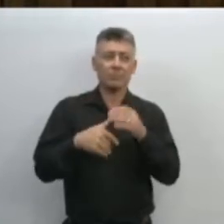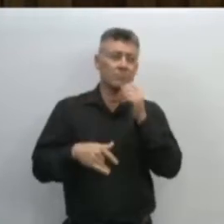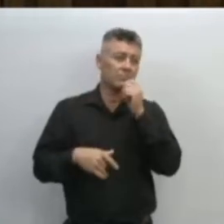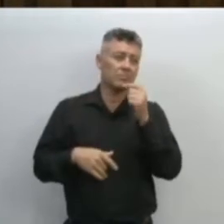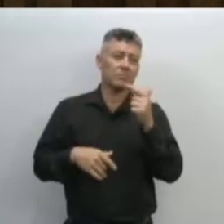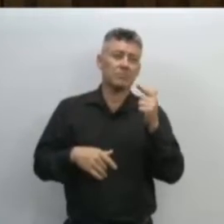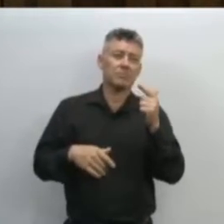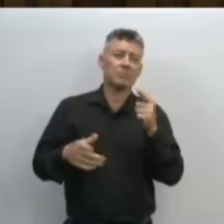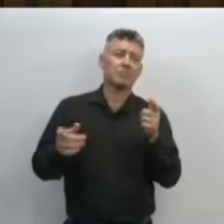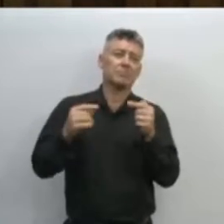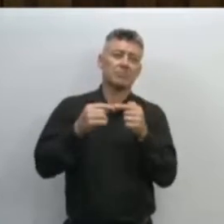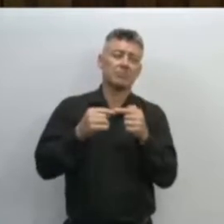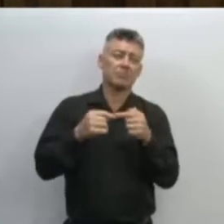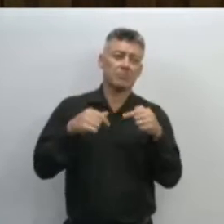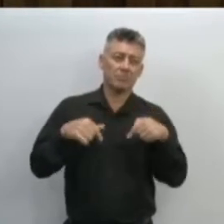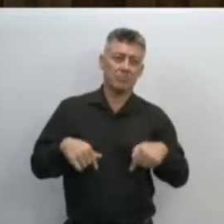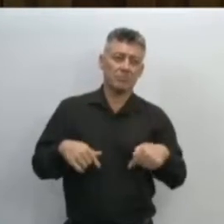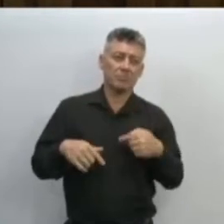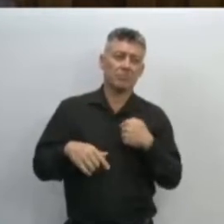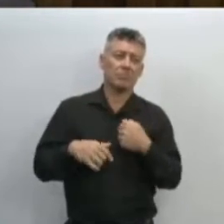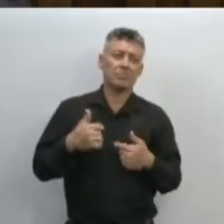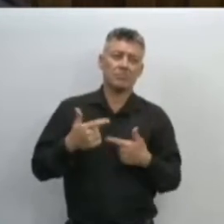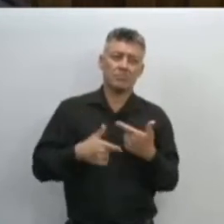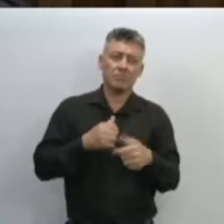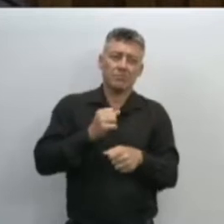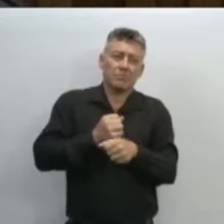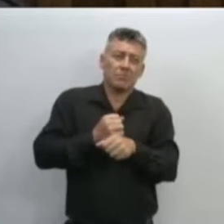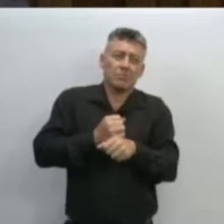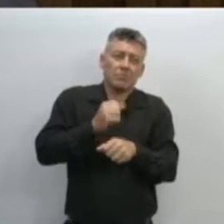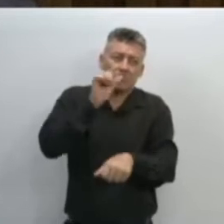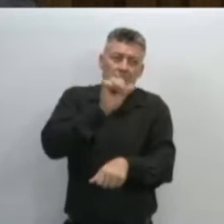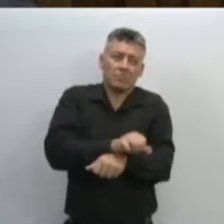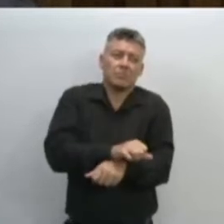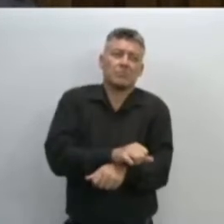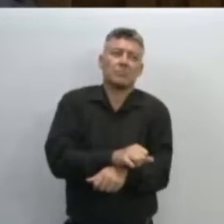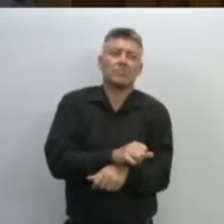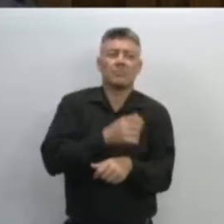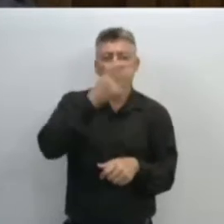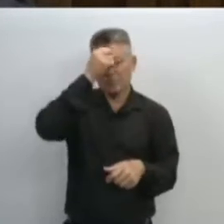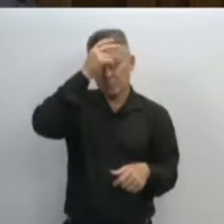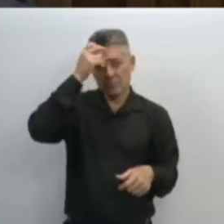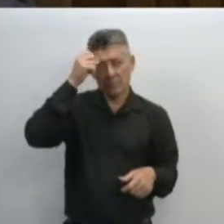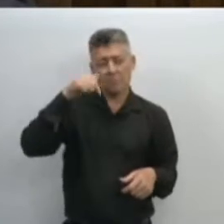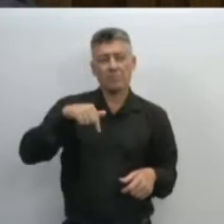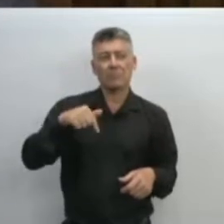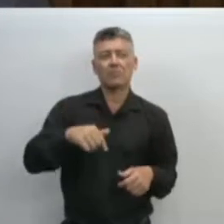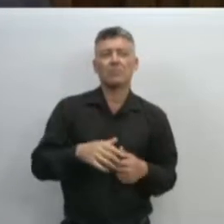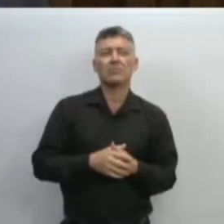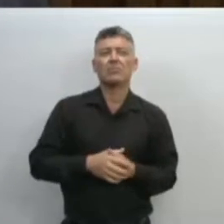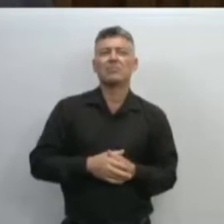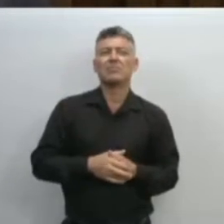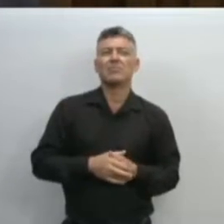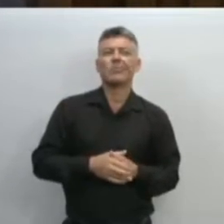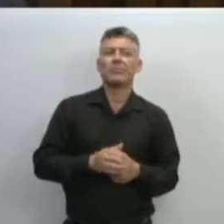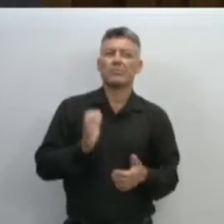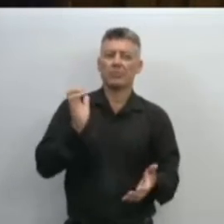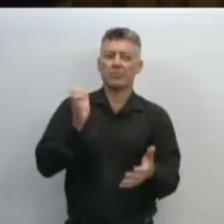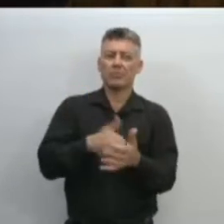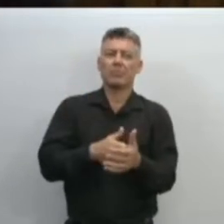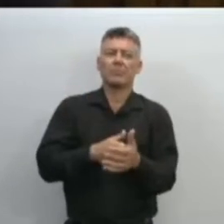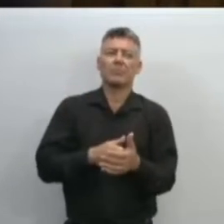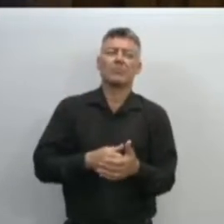pagar as nossas emendas, a gente travava o município. Se trava. Então vamos pagar as